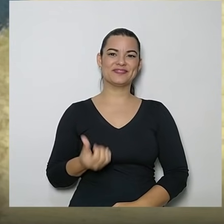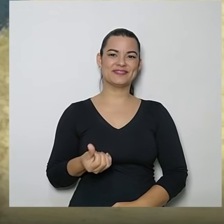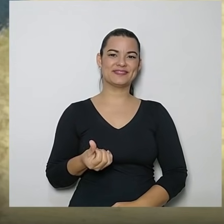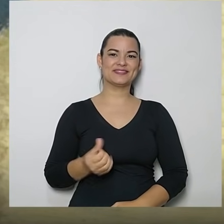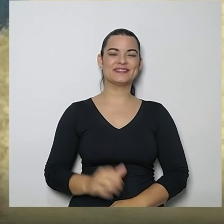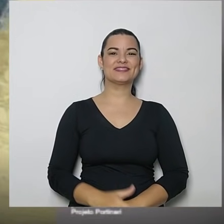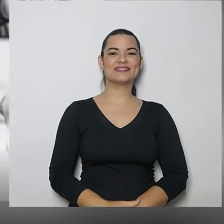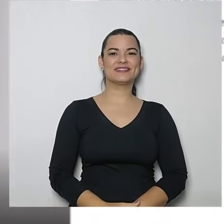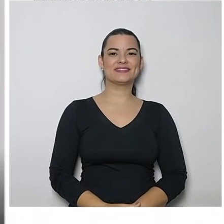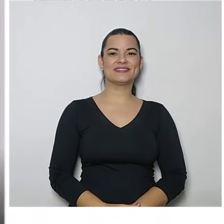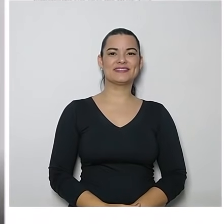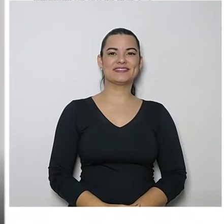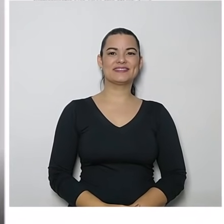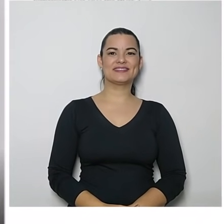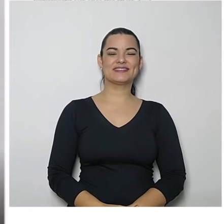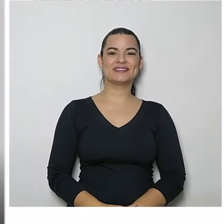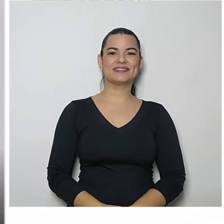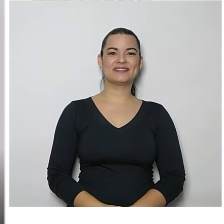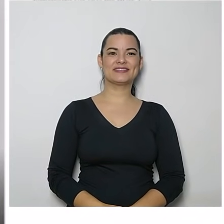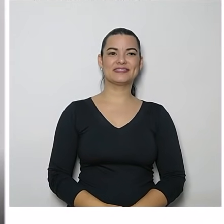1956.